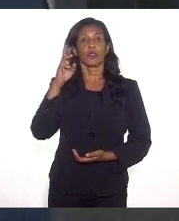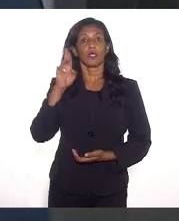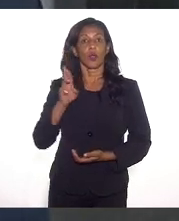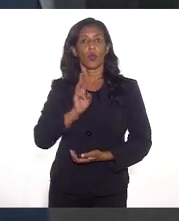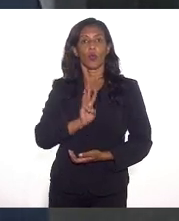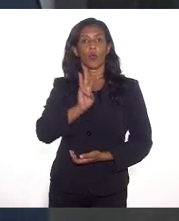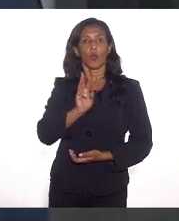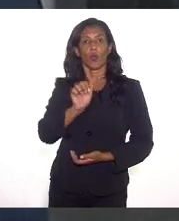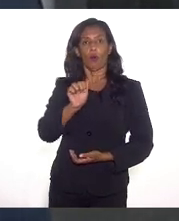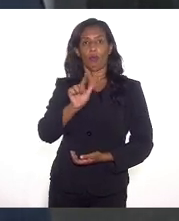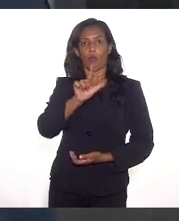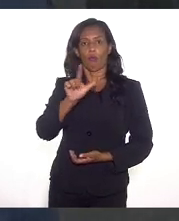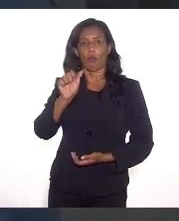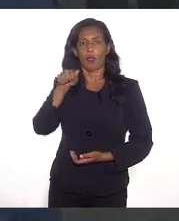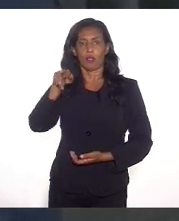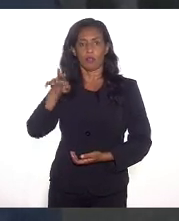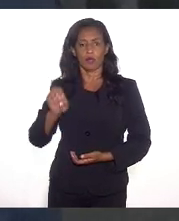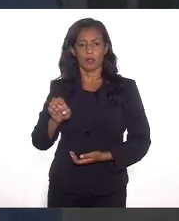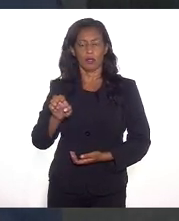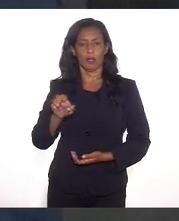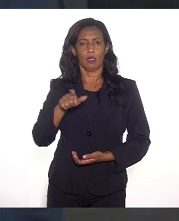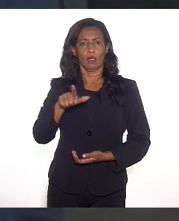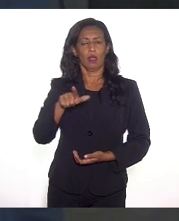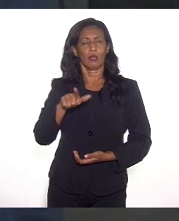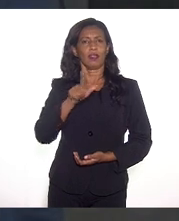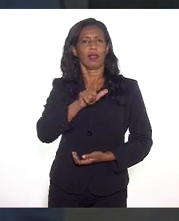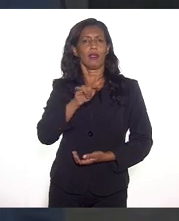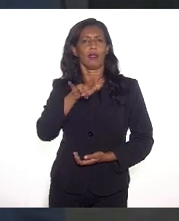Wallace Palhares, presidente da Liga RJ.